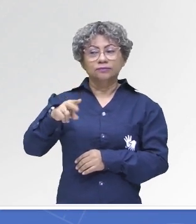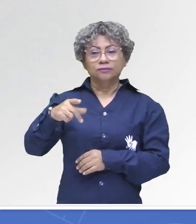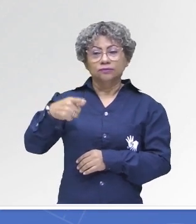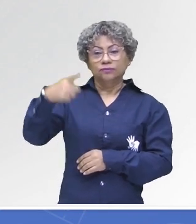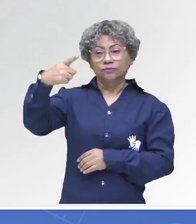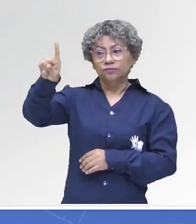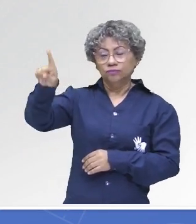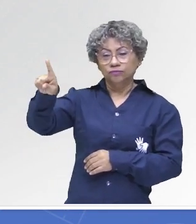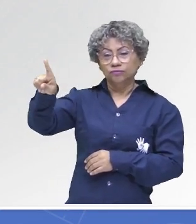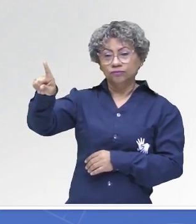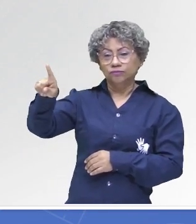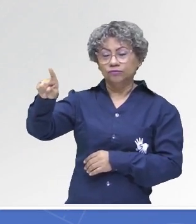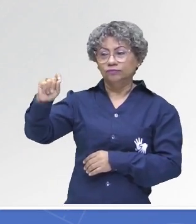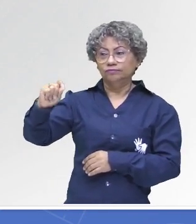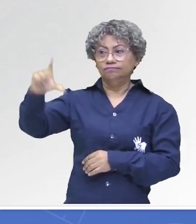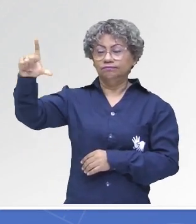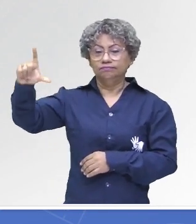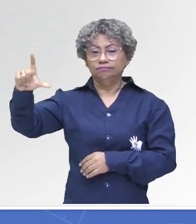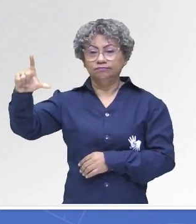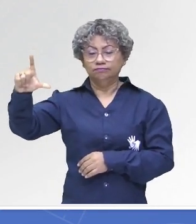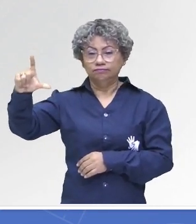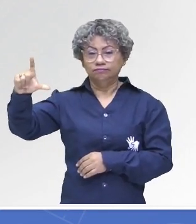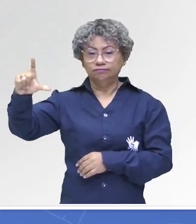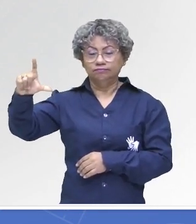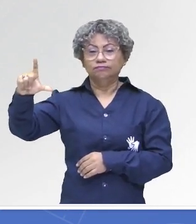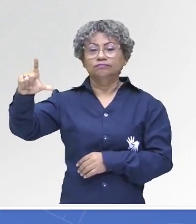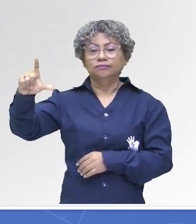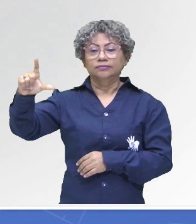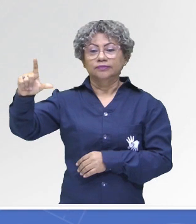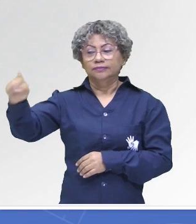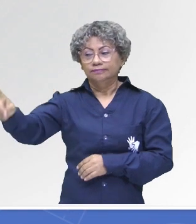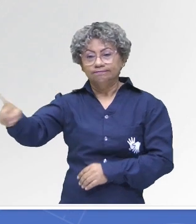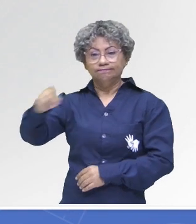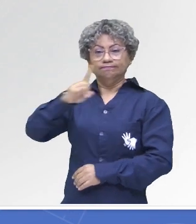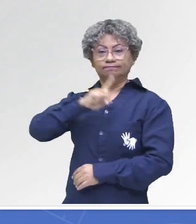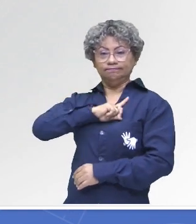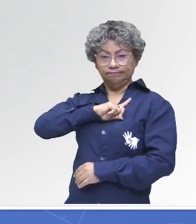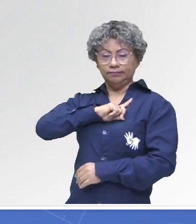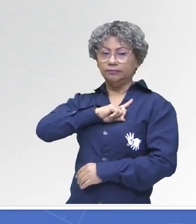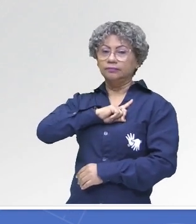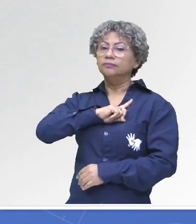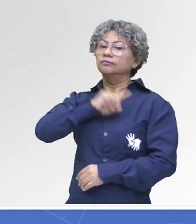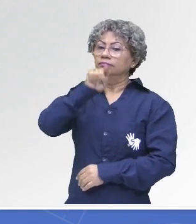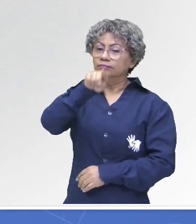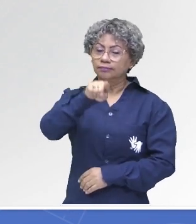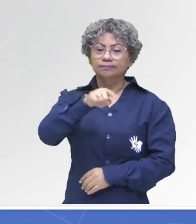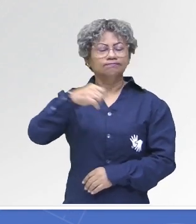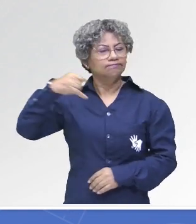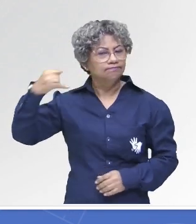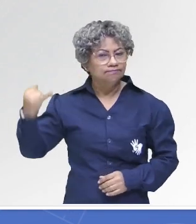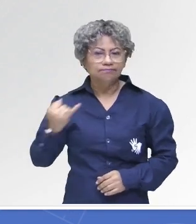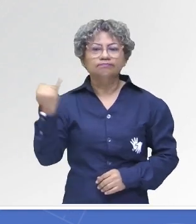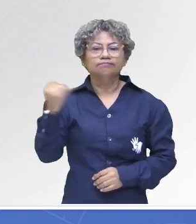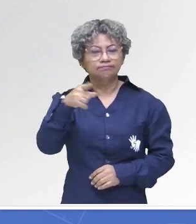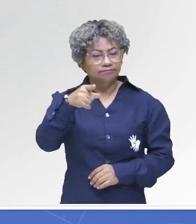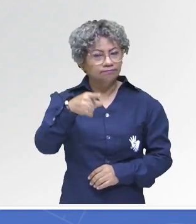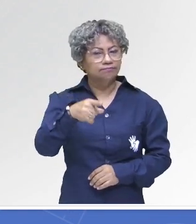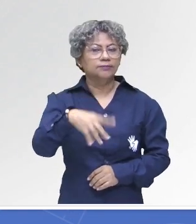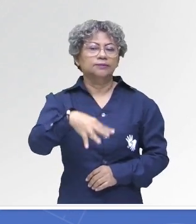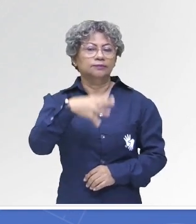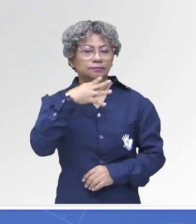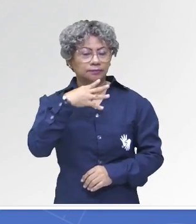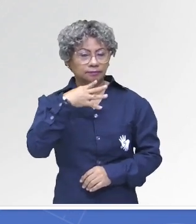o corpo mais frio. Olha, esses dois conceitos aí, eles são importantíssimos para vocês, tá certo? Nós